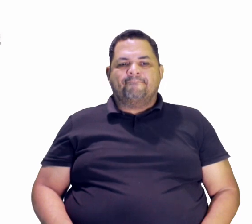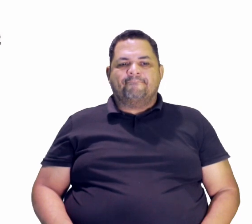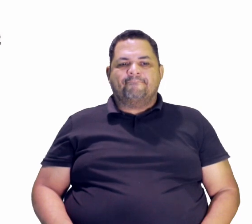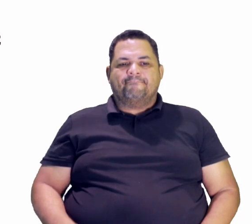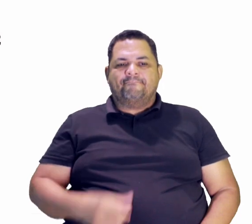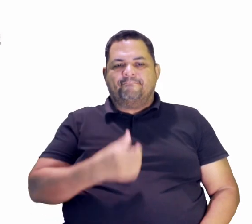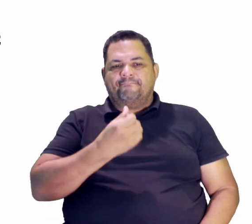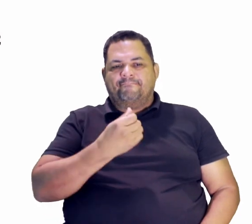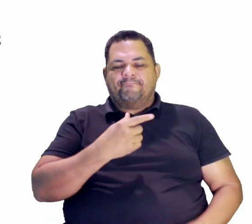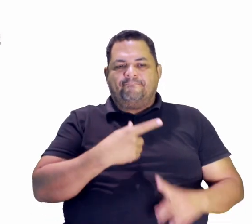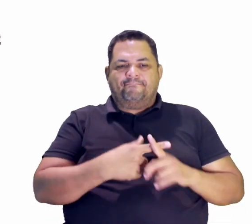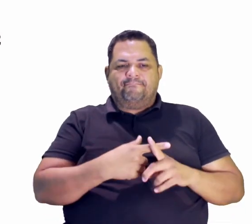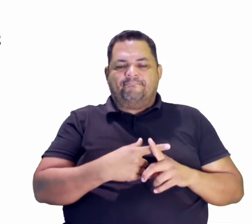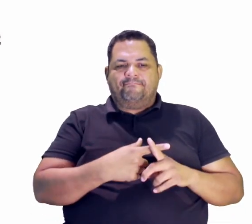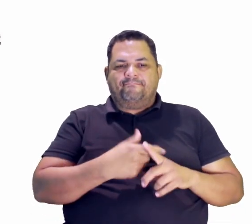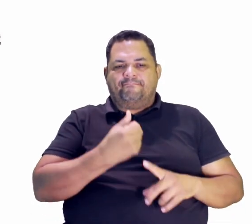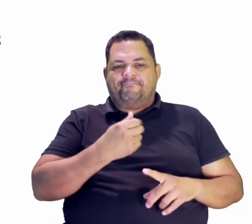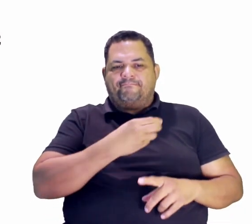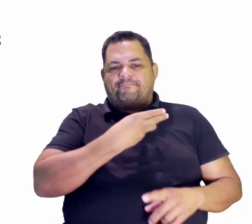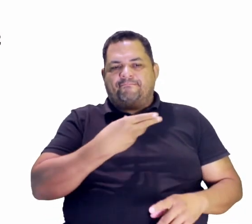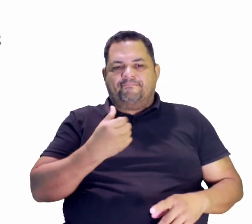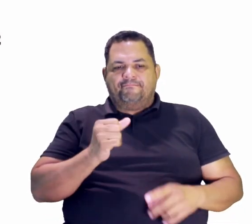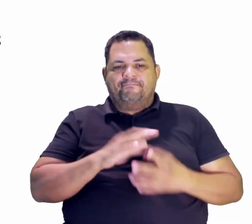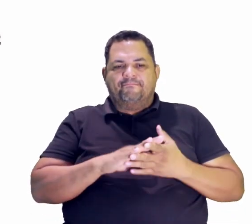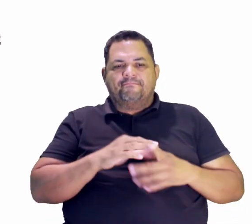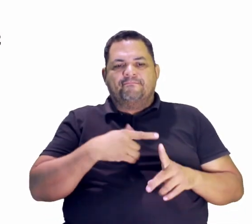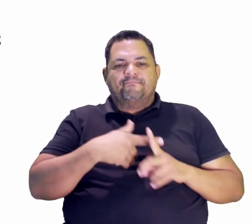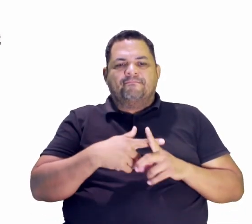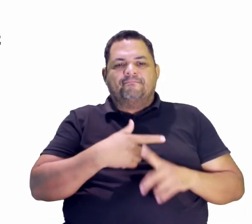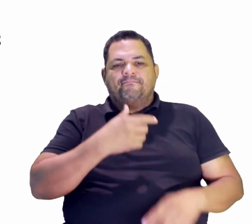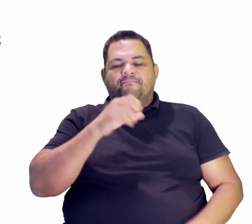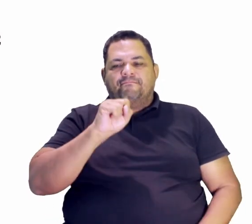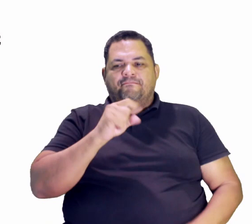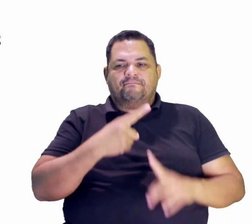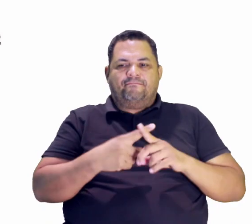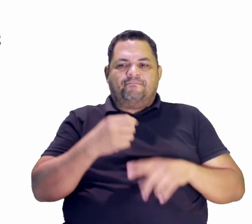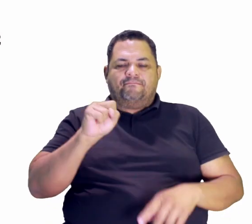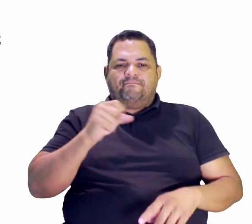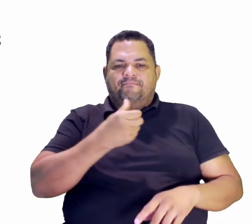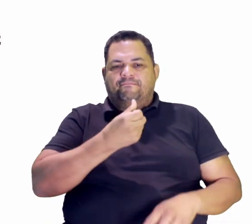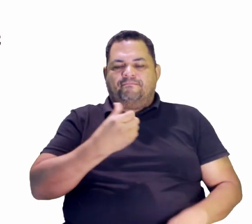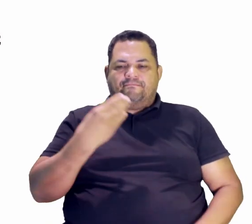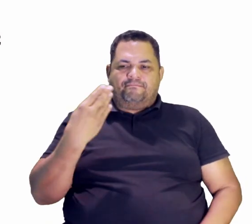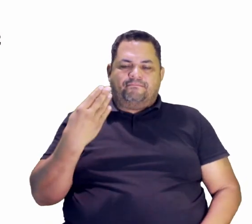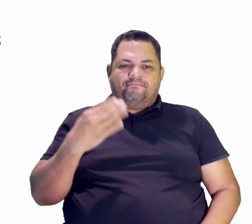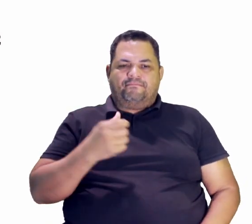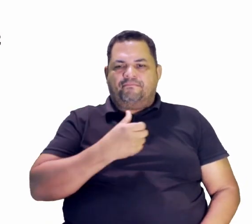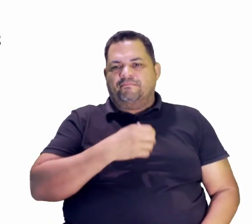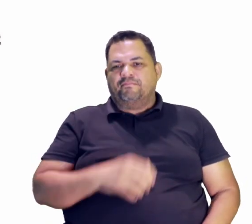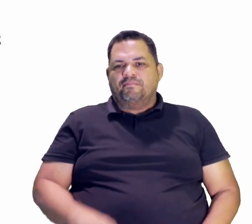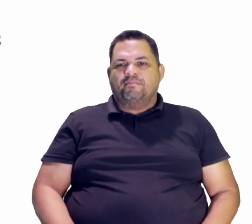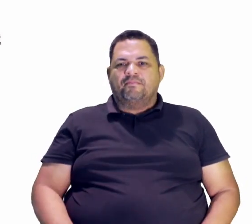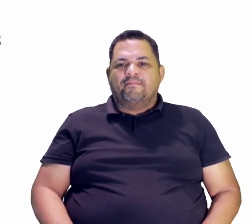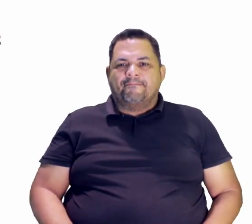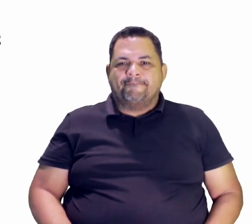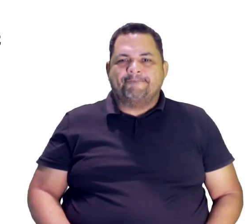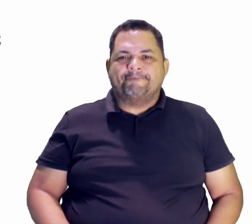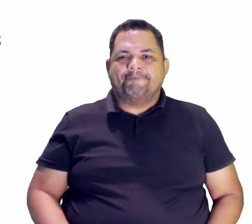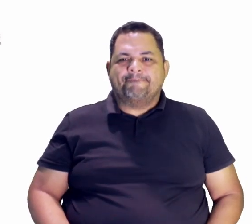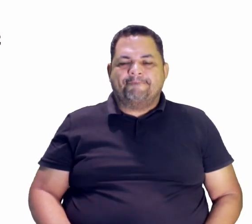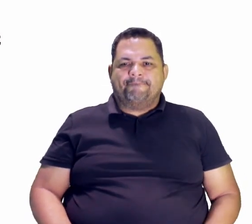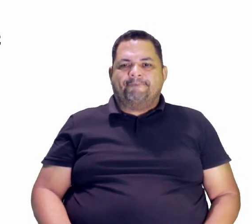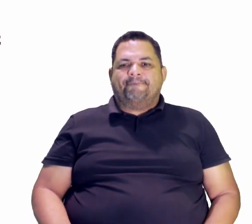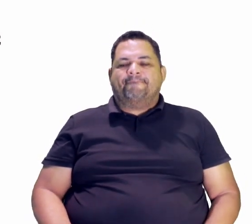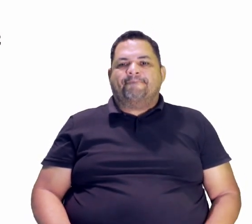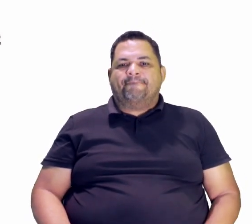6 vezes 6, 36. 8 vezes 8, 64. Eu falei que 6, 8, 2 vezes 5 seria 10, né?